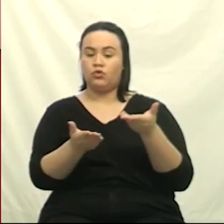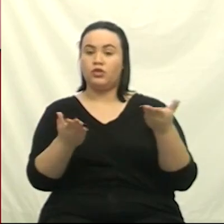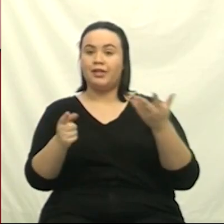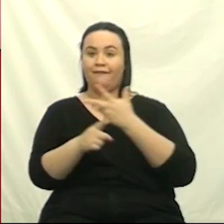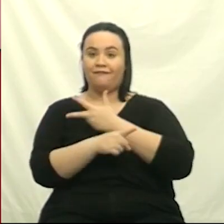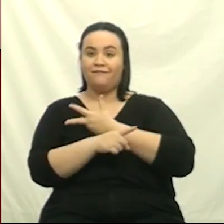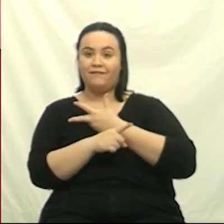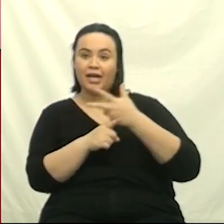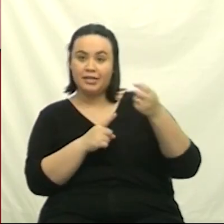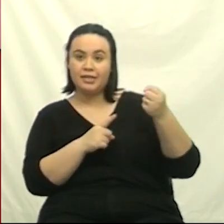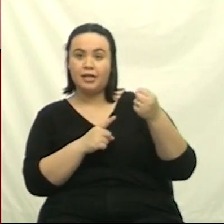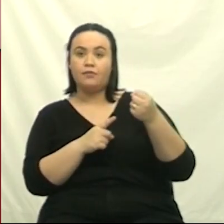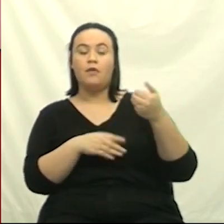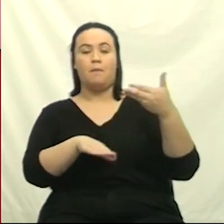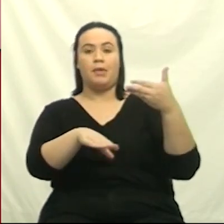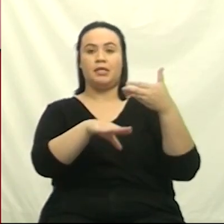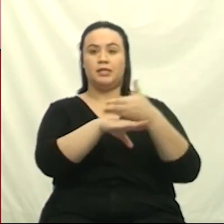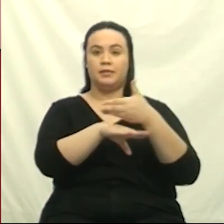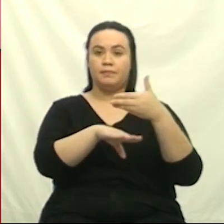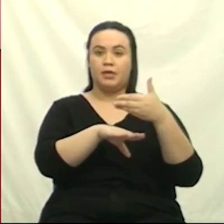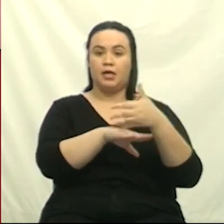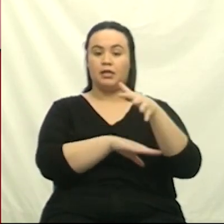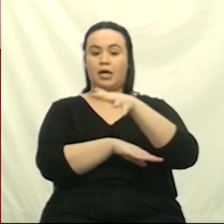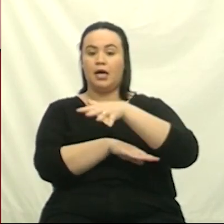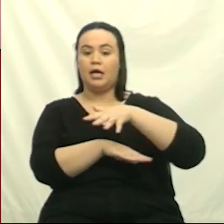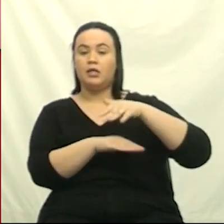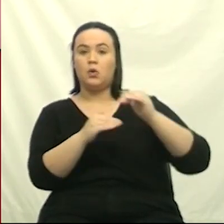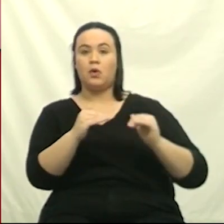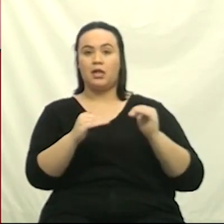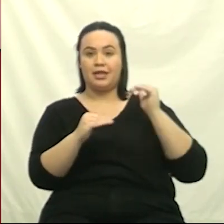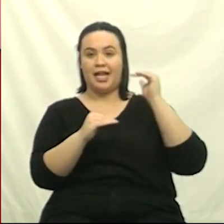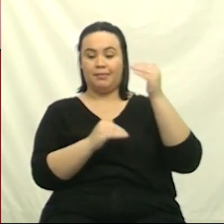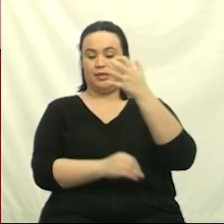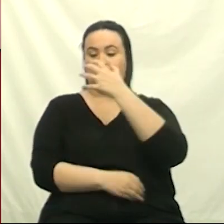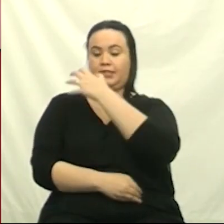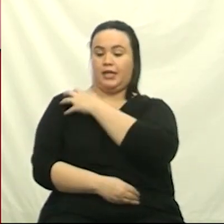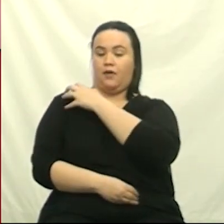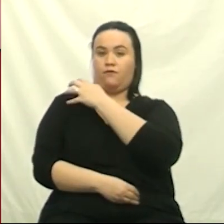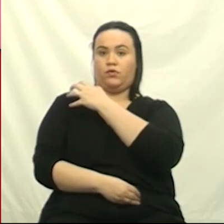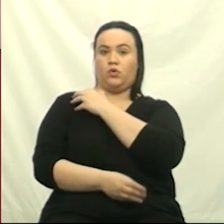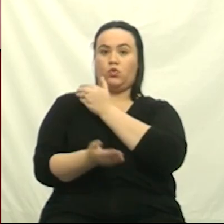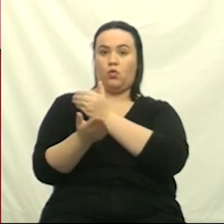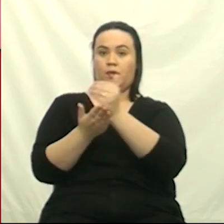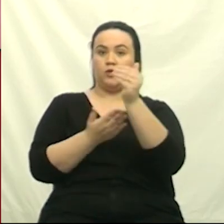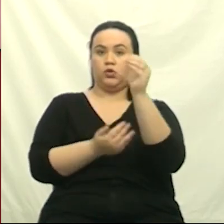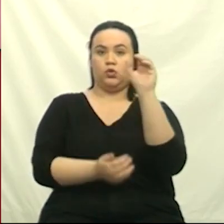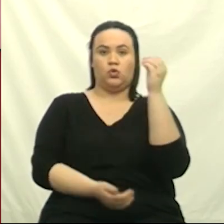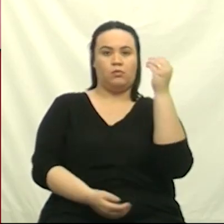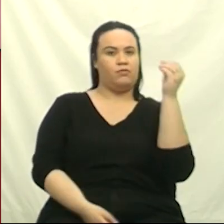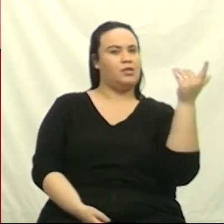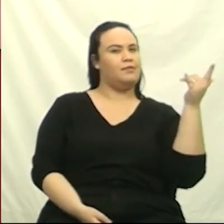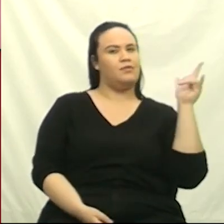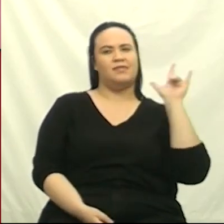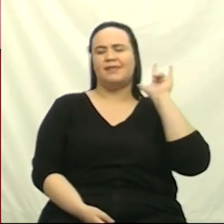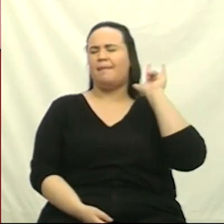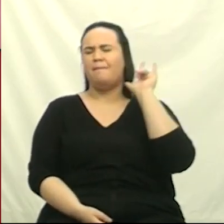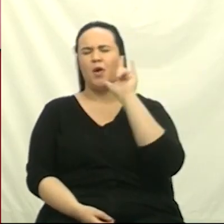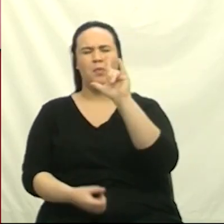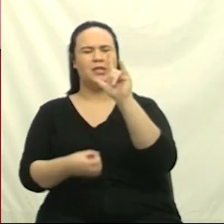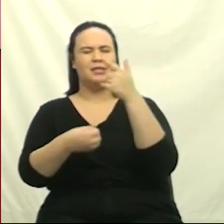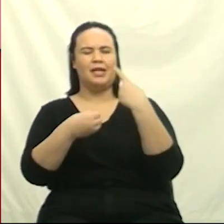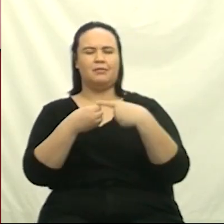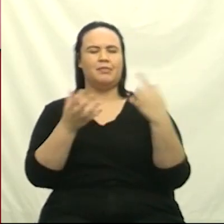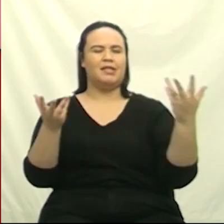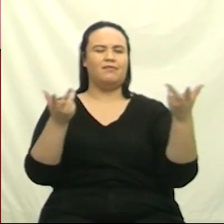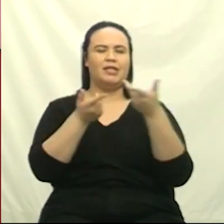brasileira que vão agora participar da etapa em Salvador início do mês de outubro vocês vão se apaixonar é uma cidade maravilhosa